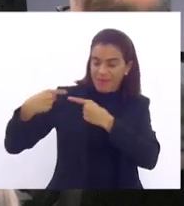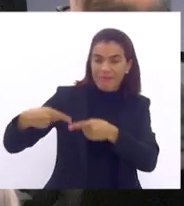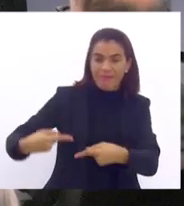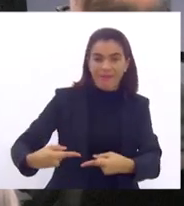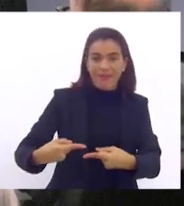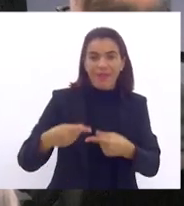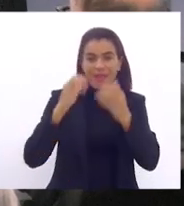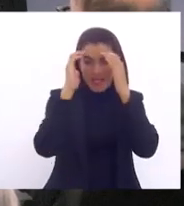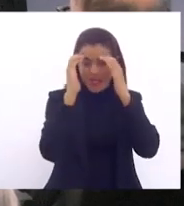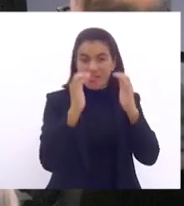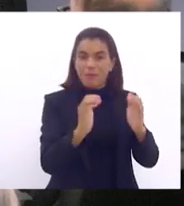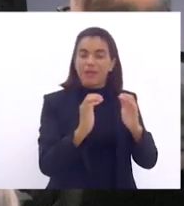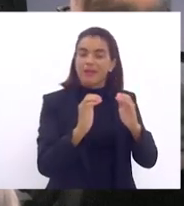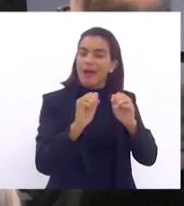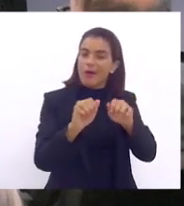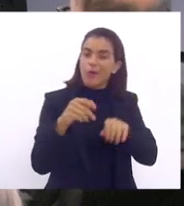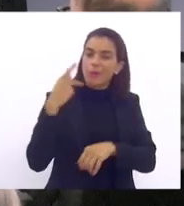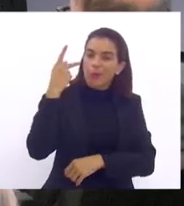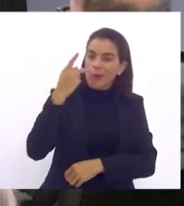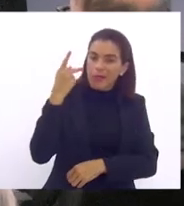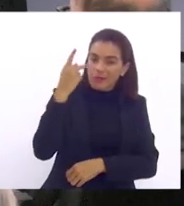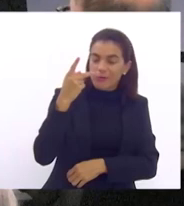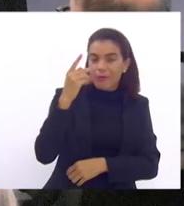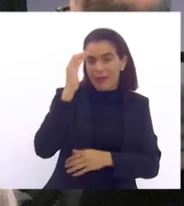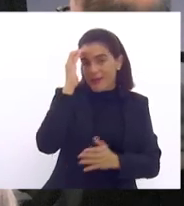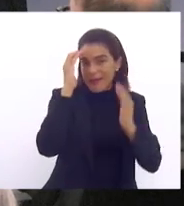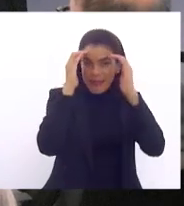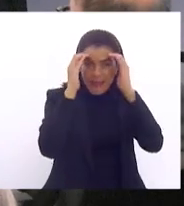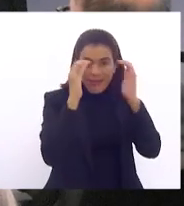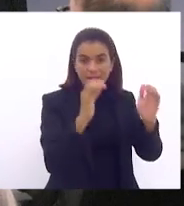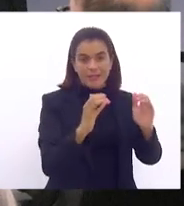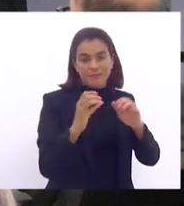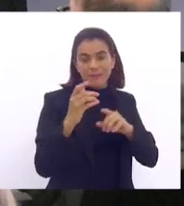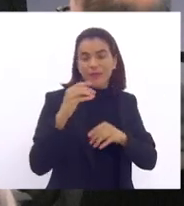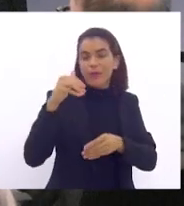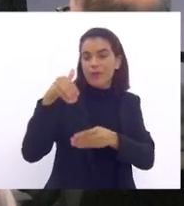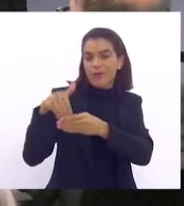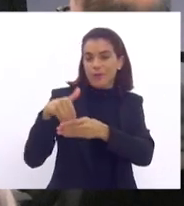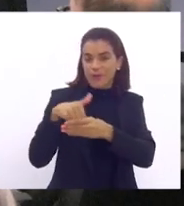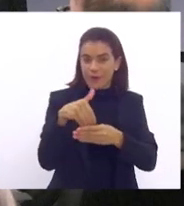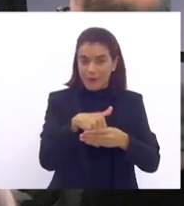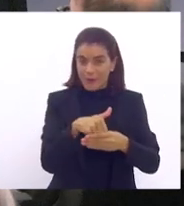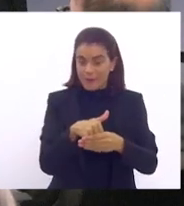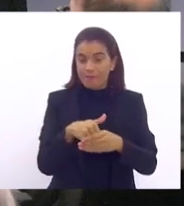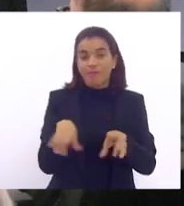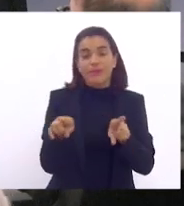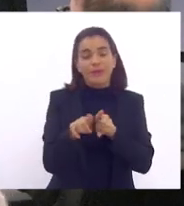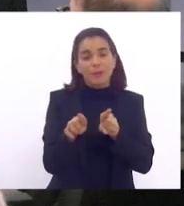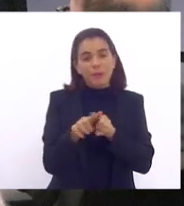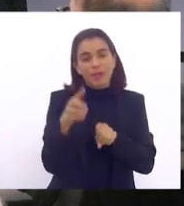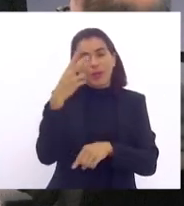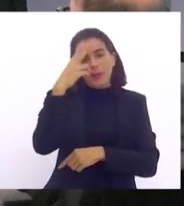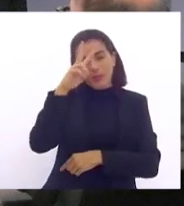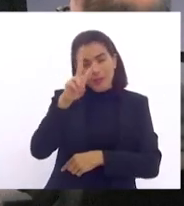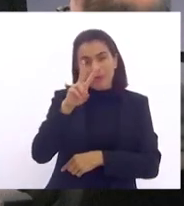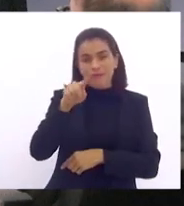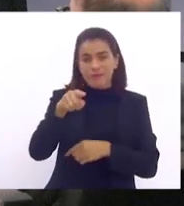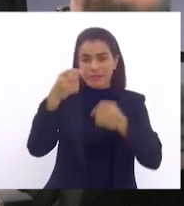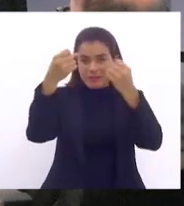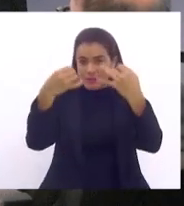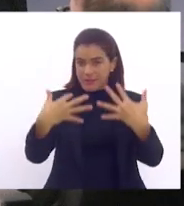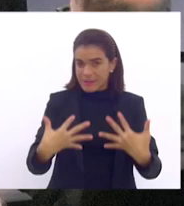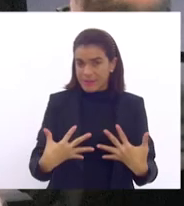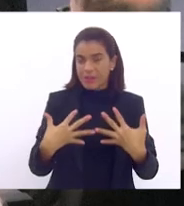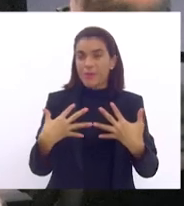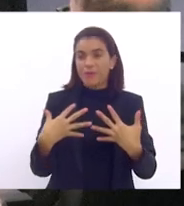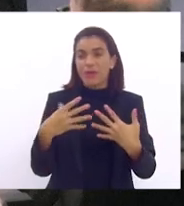parlamentar como a soberania do voto eh e eu me lembrei também você colocou muito bem uma uma colocação que